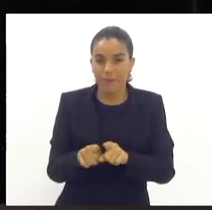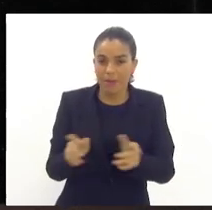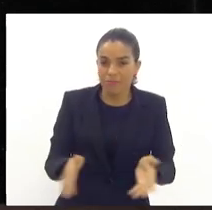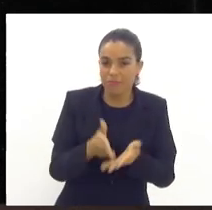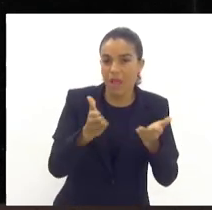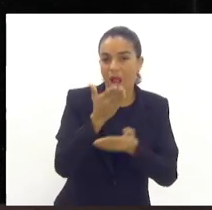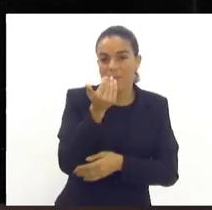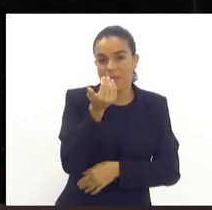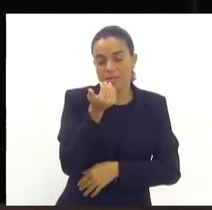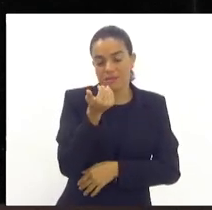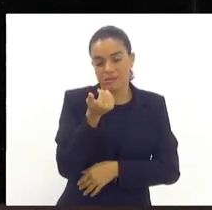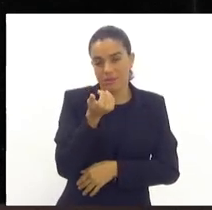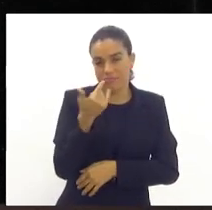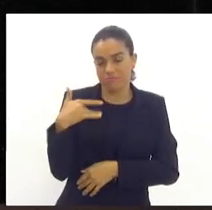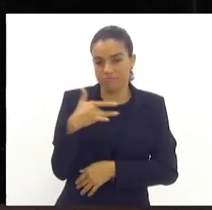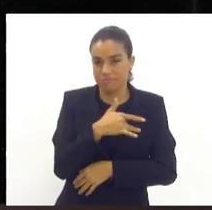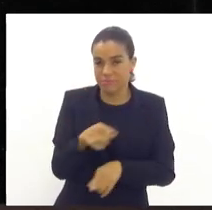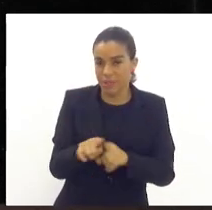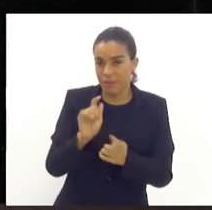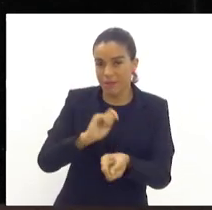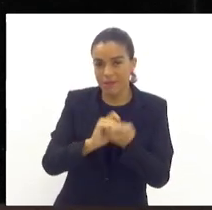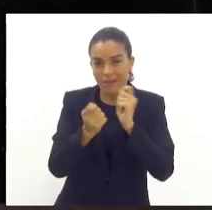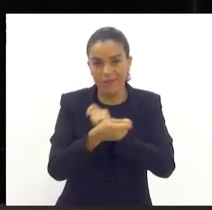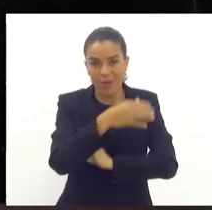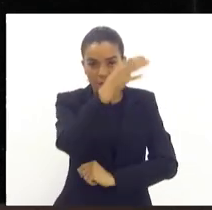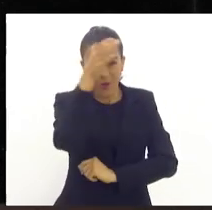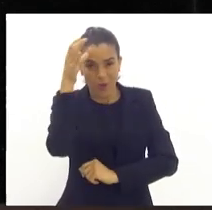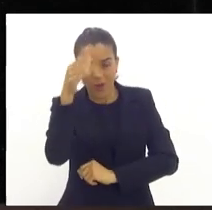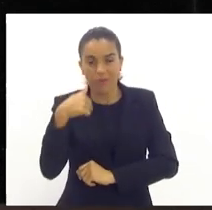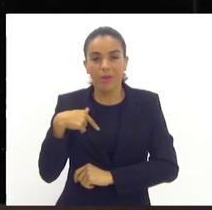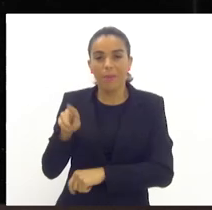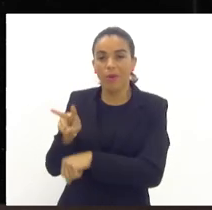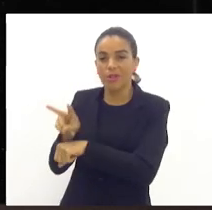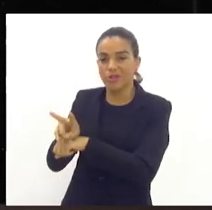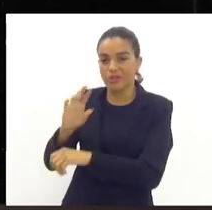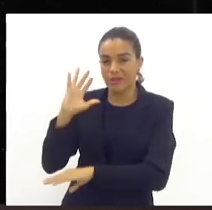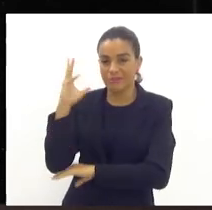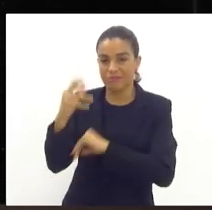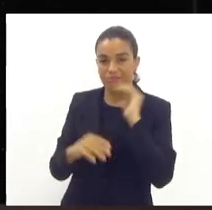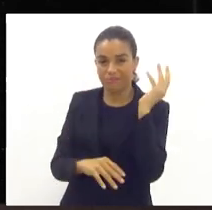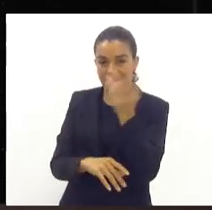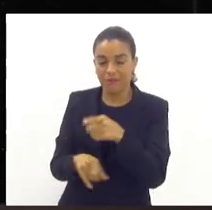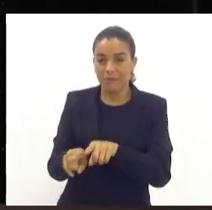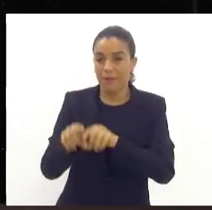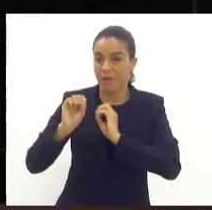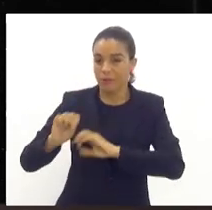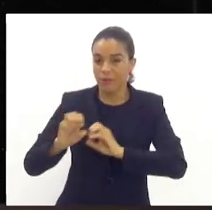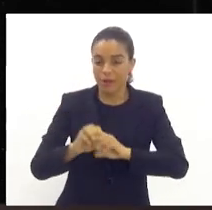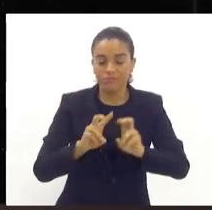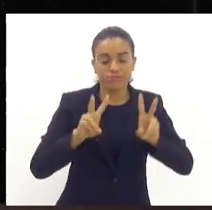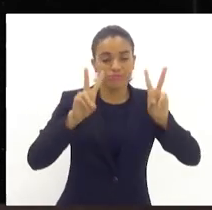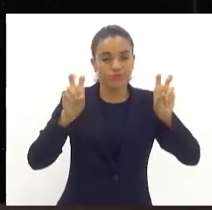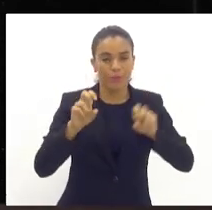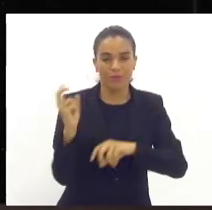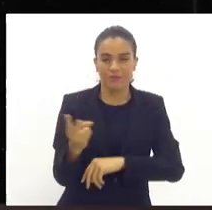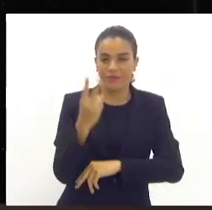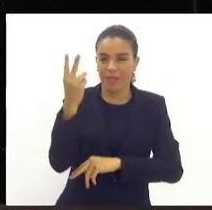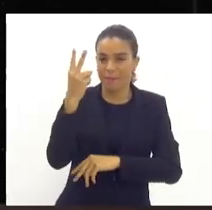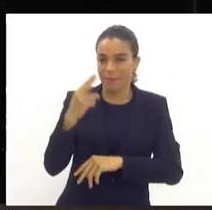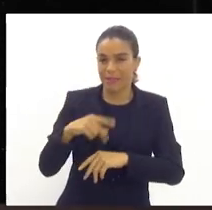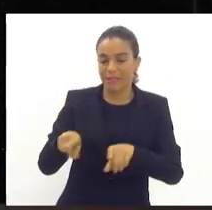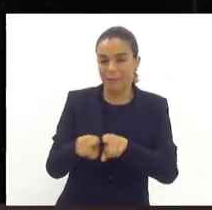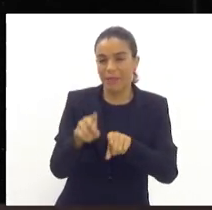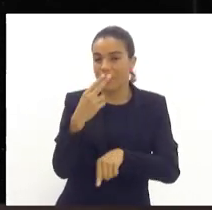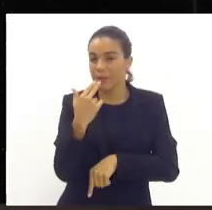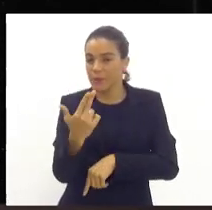alimentar e ambiental. Transformar consumidores em protetores da natureza. Educar sobre os benefícios das vitaminas e demais nutrientes das